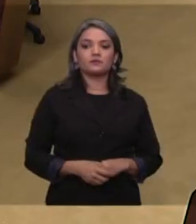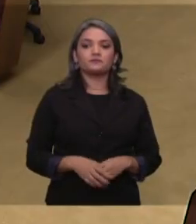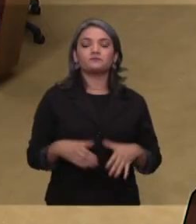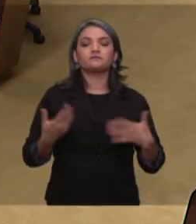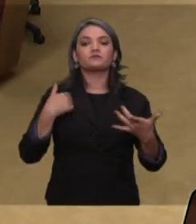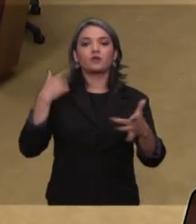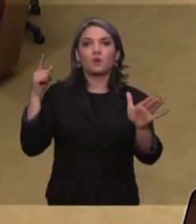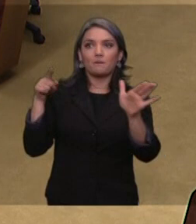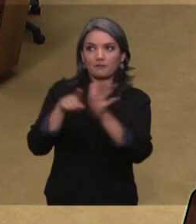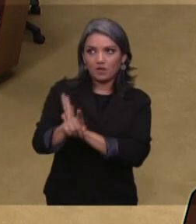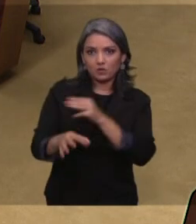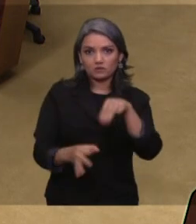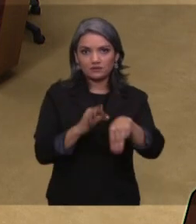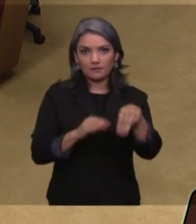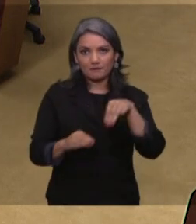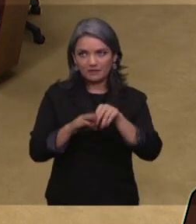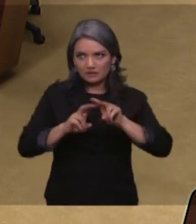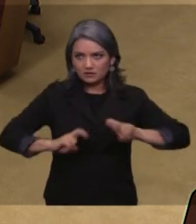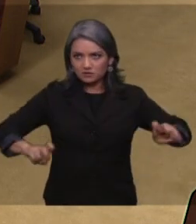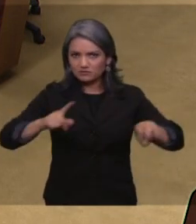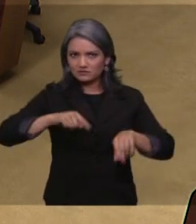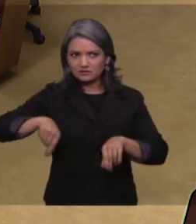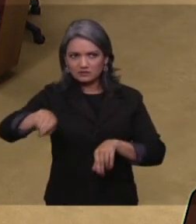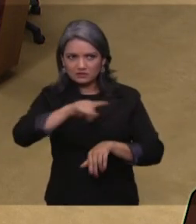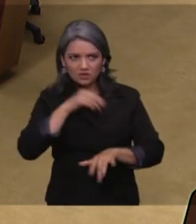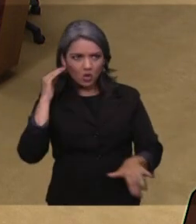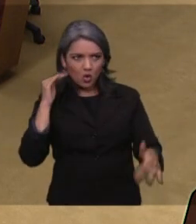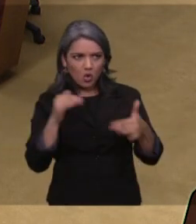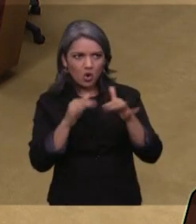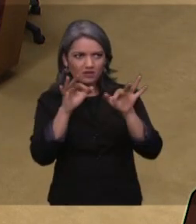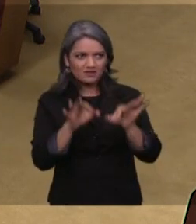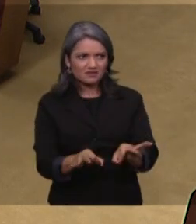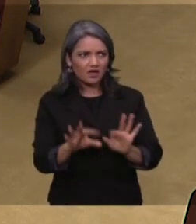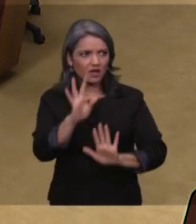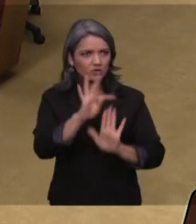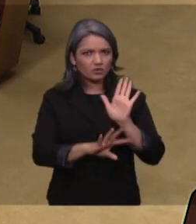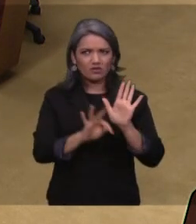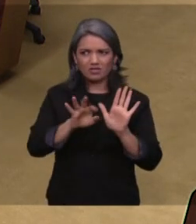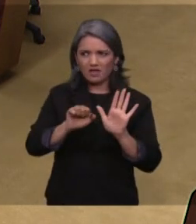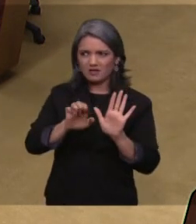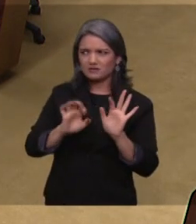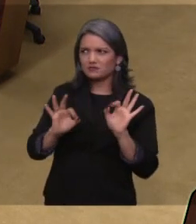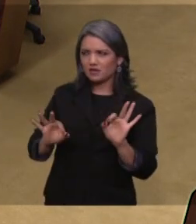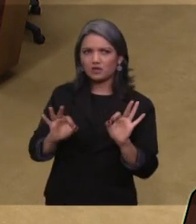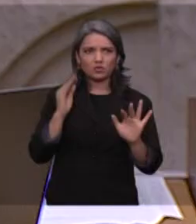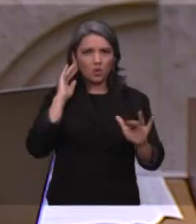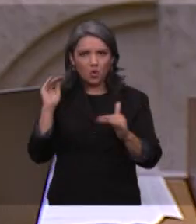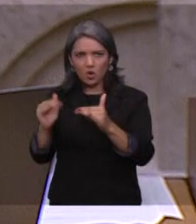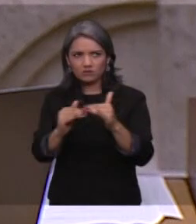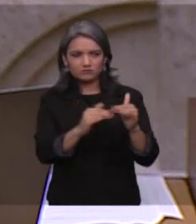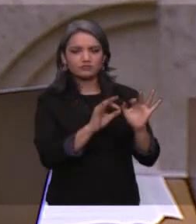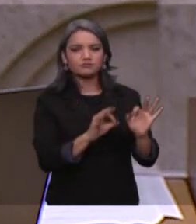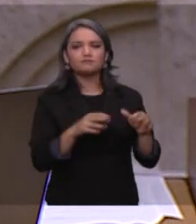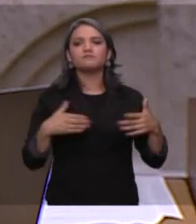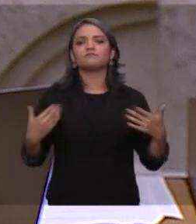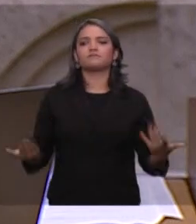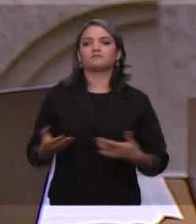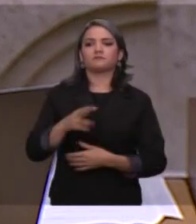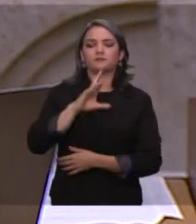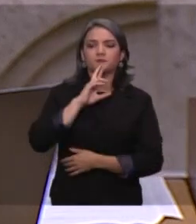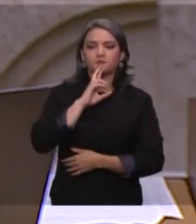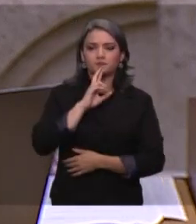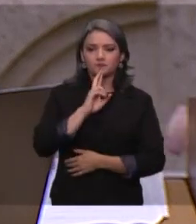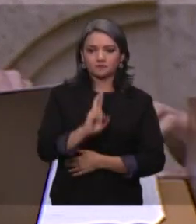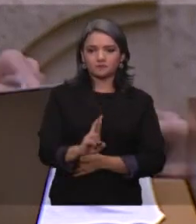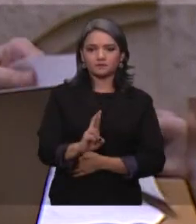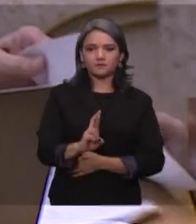se estão de acordo com essa proposição de tese aqui feita. De acordo. Todos de acordo. Proclamo, então,